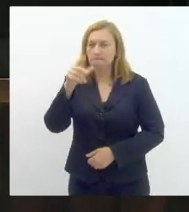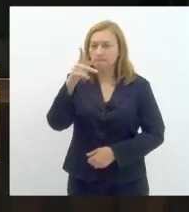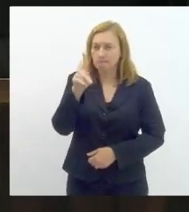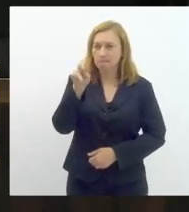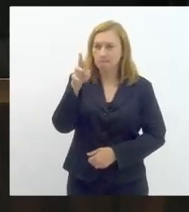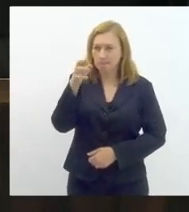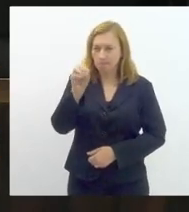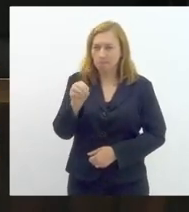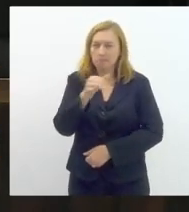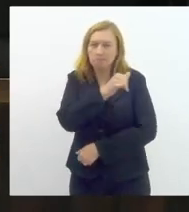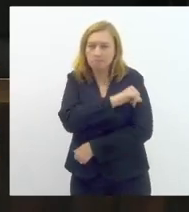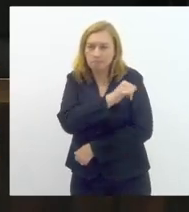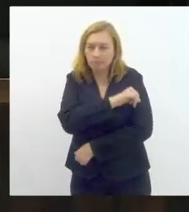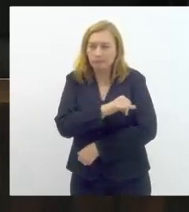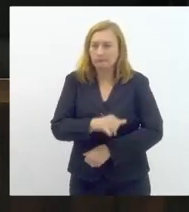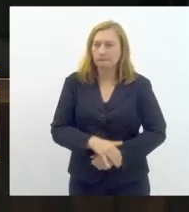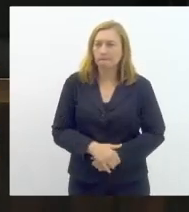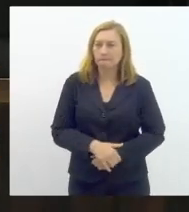Rio de Janeiro.